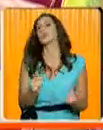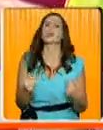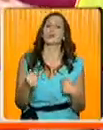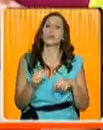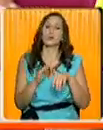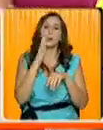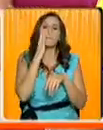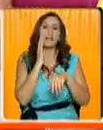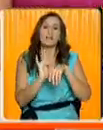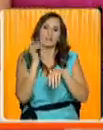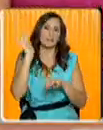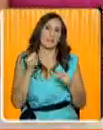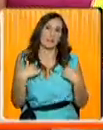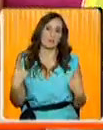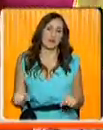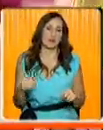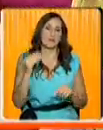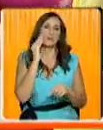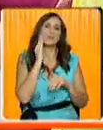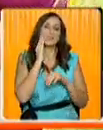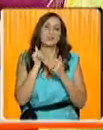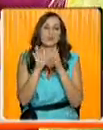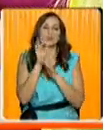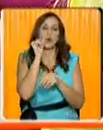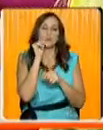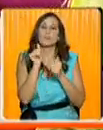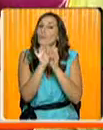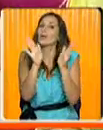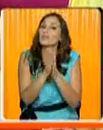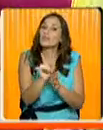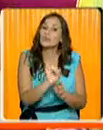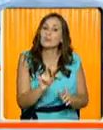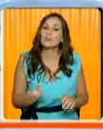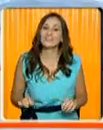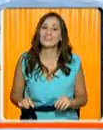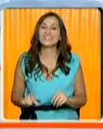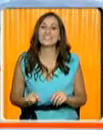minha mas pele eu não vou, sensível. Eu não vou roçar nem todos os homens que não têm é barba todos. Mal feita.